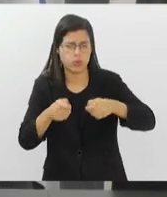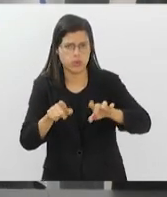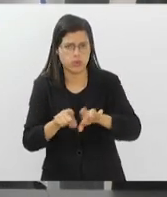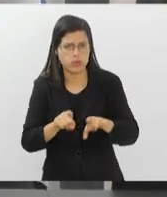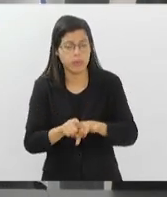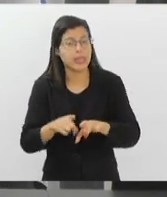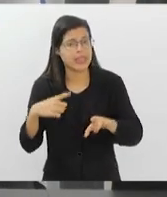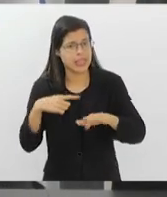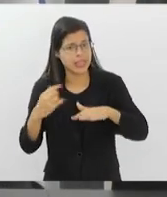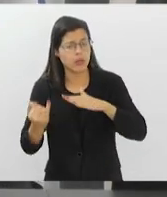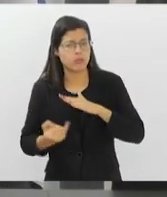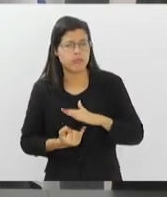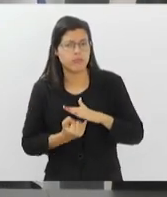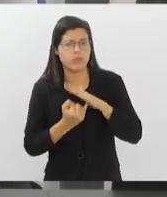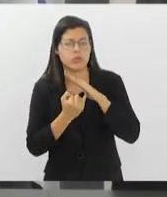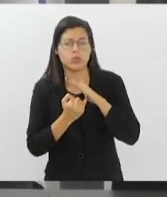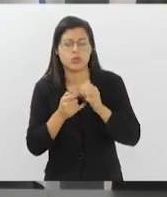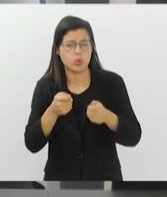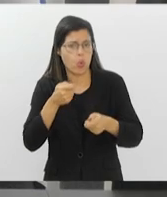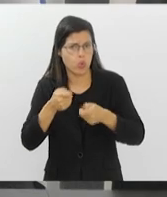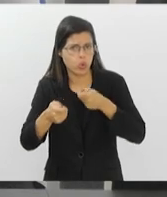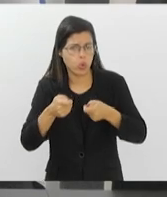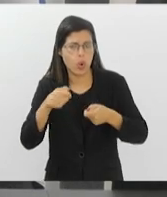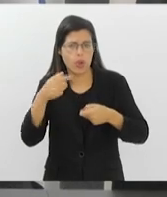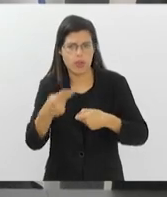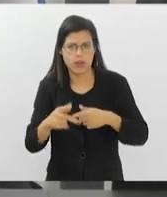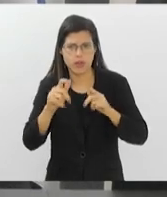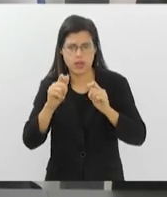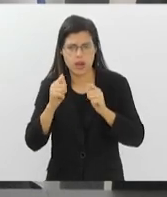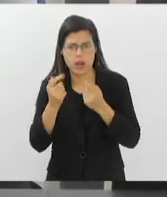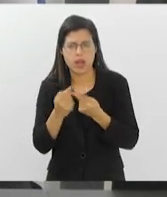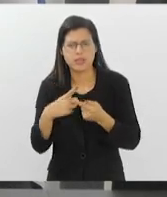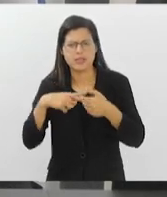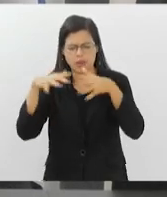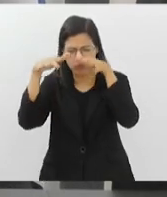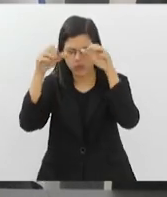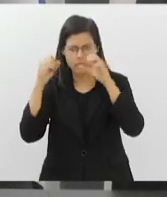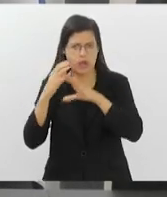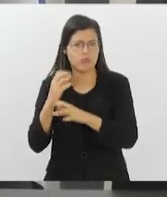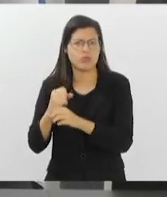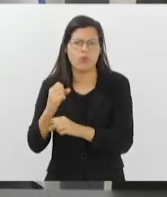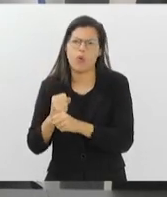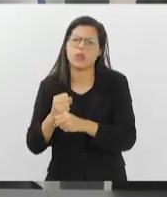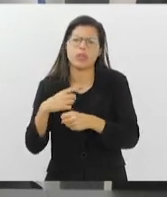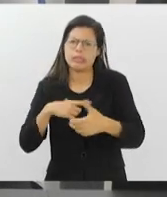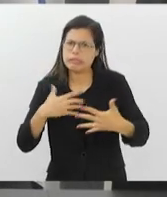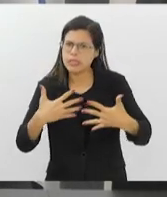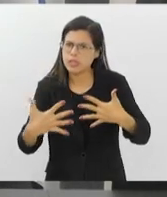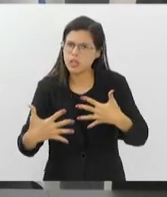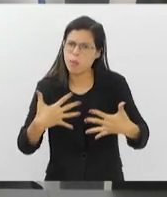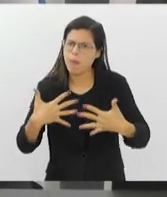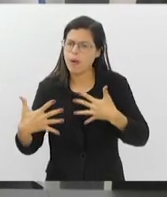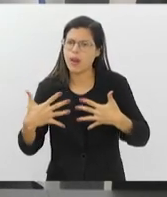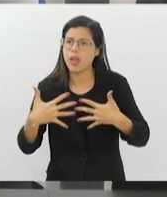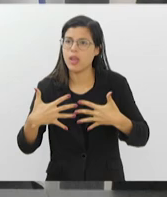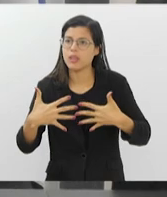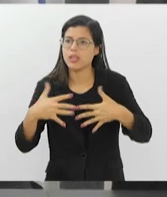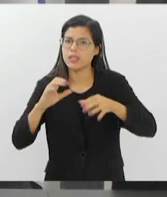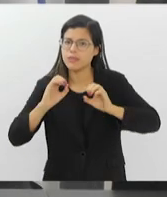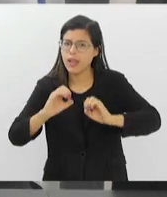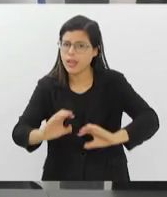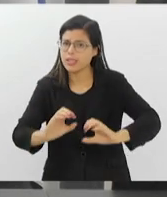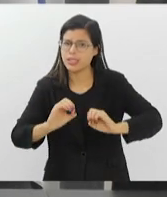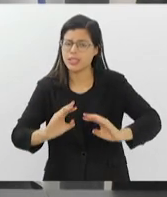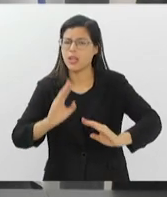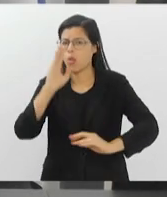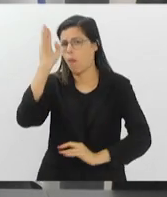órgãos de controle da Casa do Tribunal de Contas, tem o crivo popular, então, total transparência. Ao contrário, a gente está dando aula para o Brasil